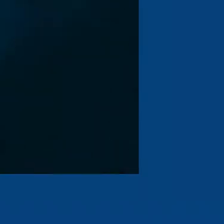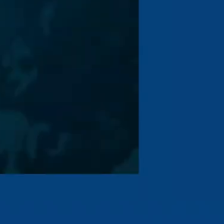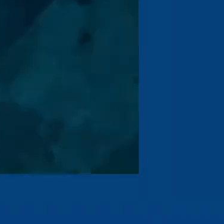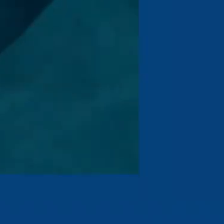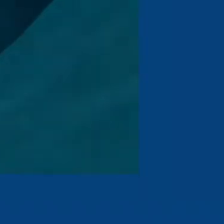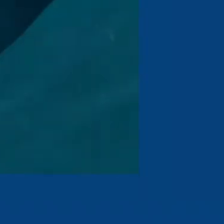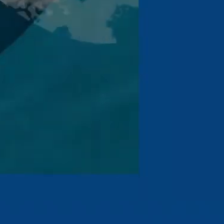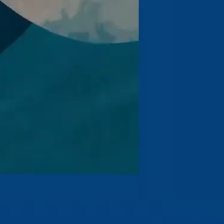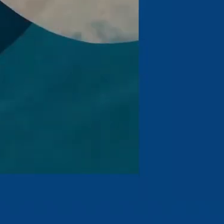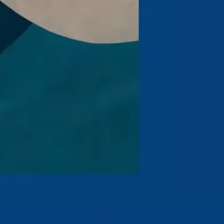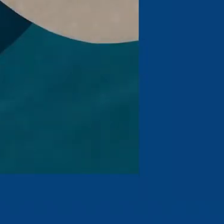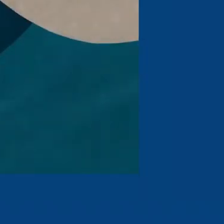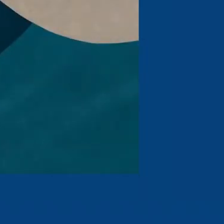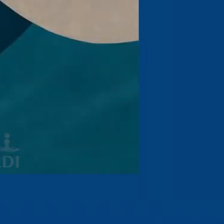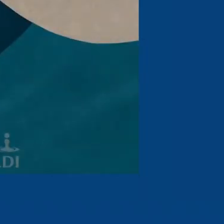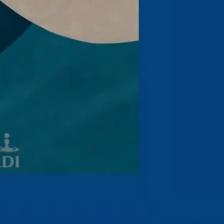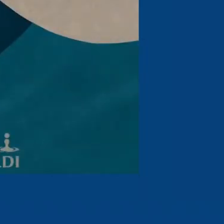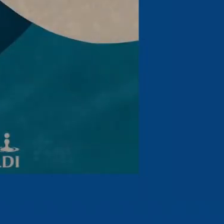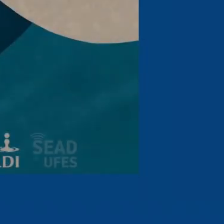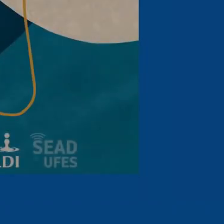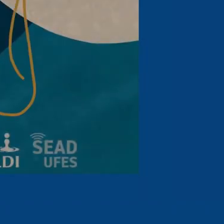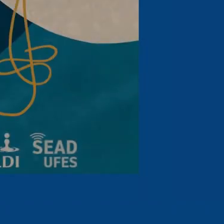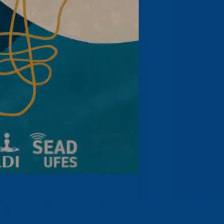E aí